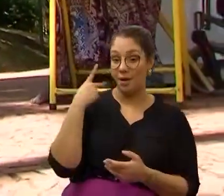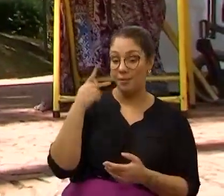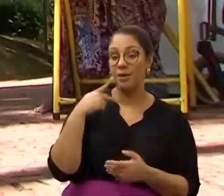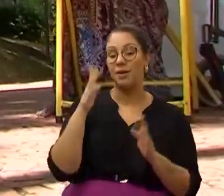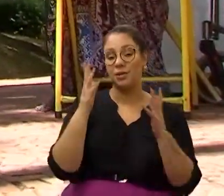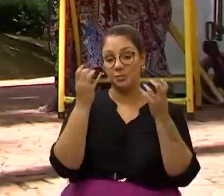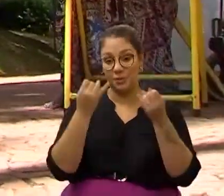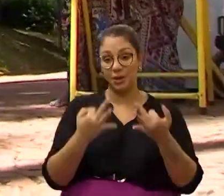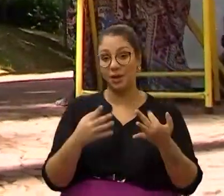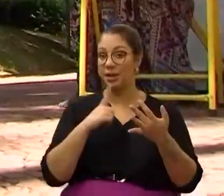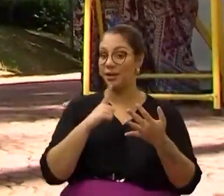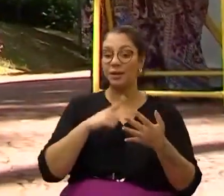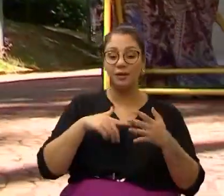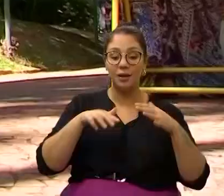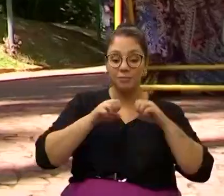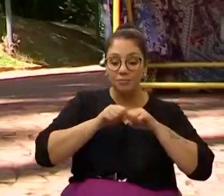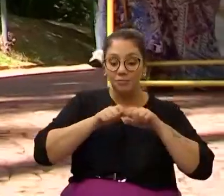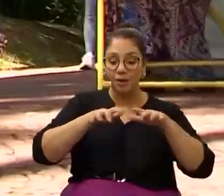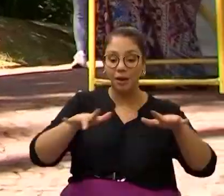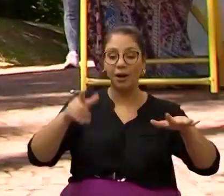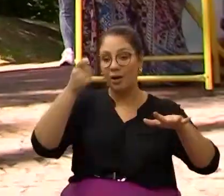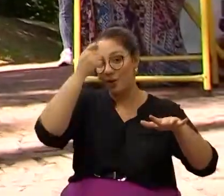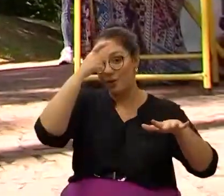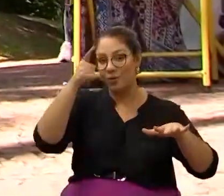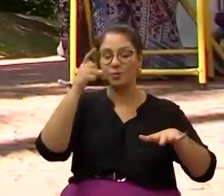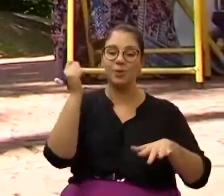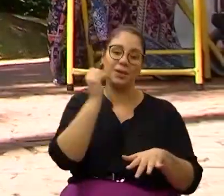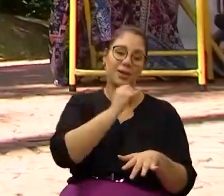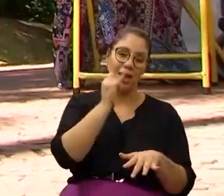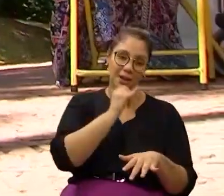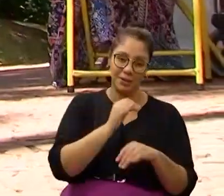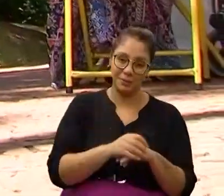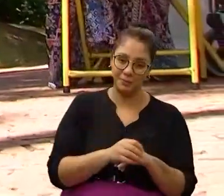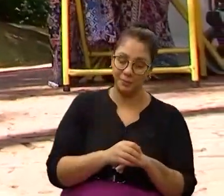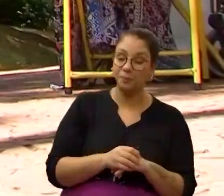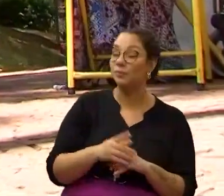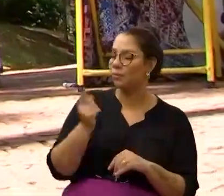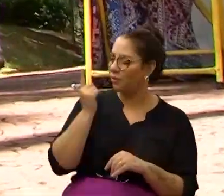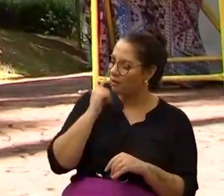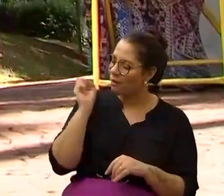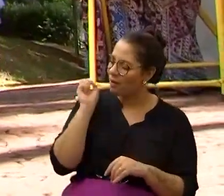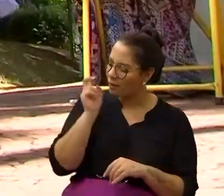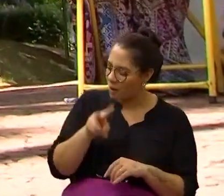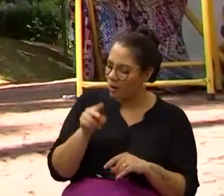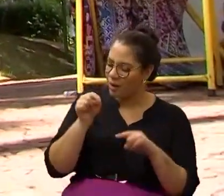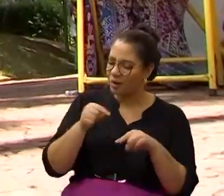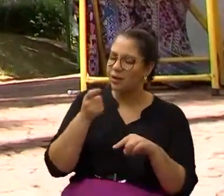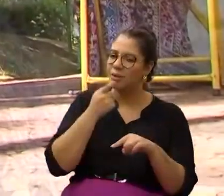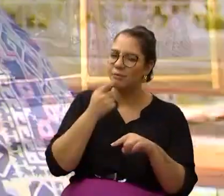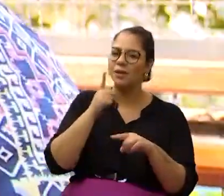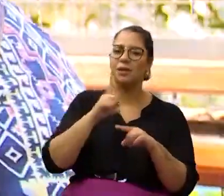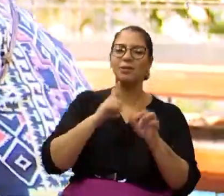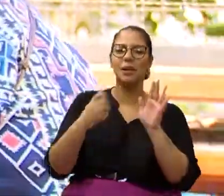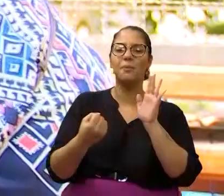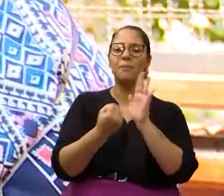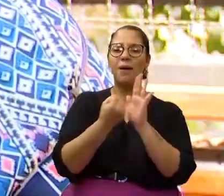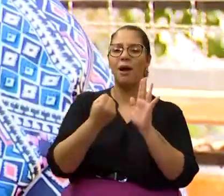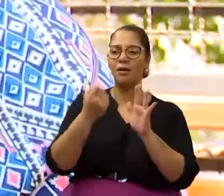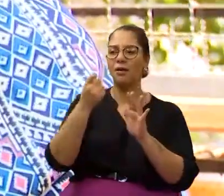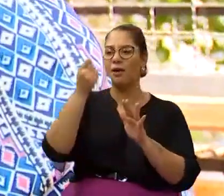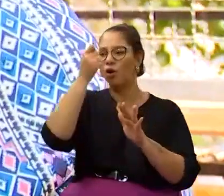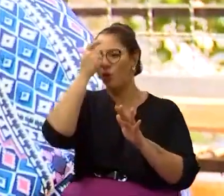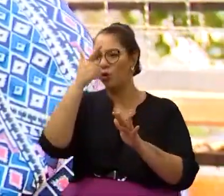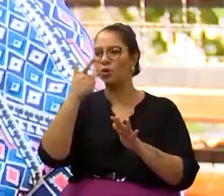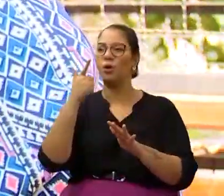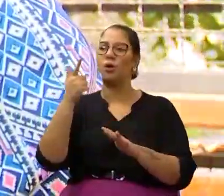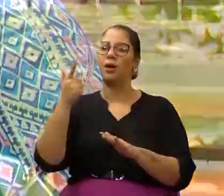pela cultura italiana. E hoje, mais do que isso, é olhar para a nossa cidade, a gente consegue ver marcas, né, da cultura italiana